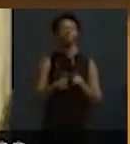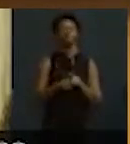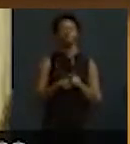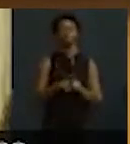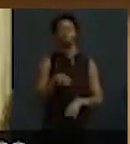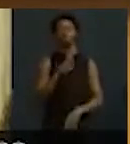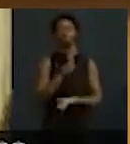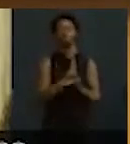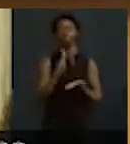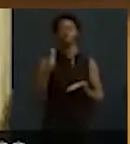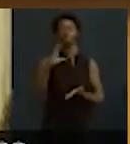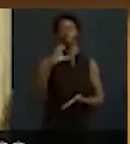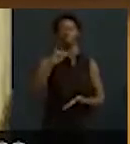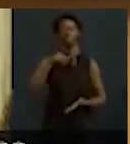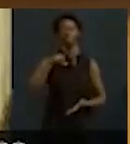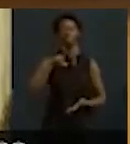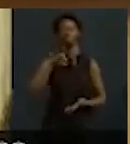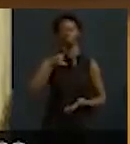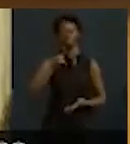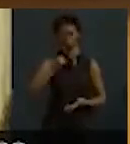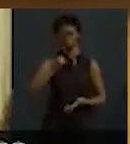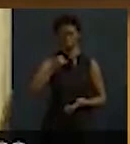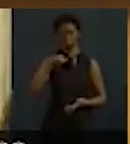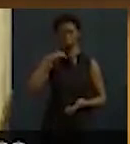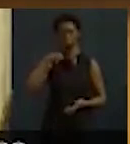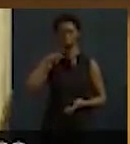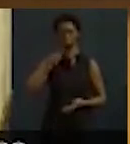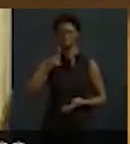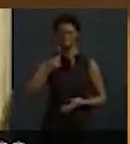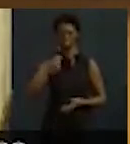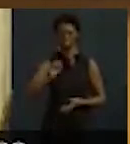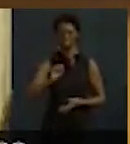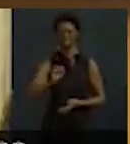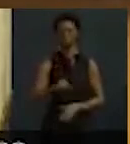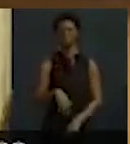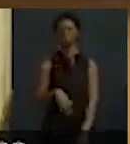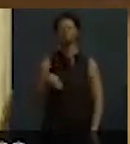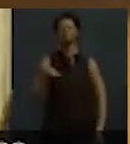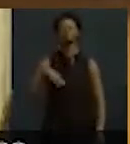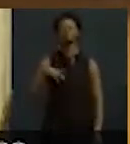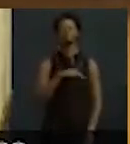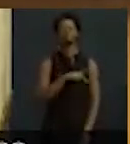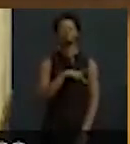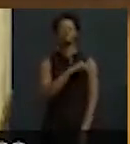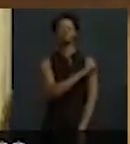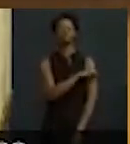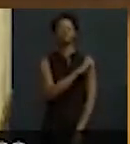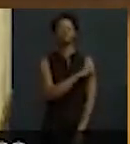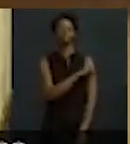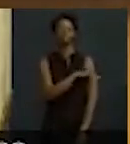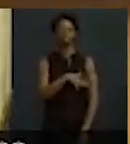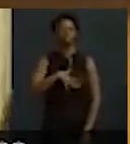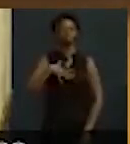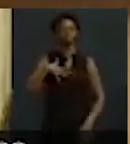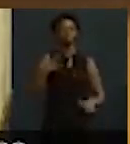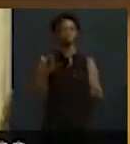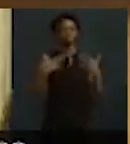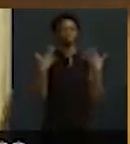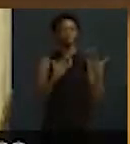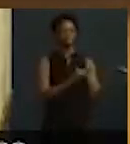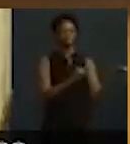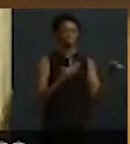Cândido Mendes. O Ministério Público do Estado do Rio de Janeiro tem a honra de convidar o promotor de